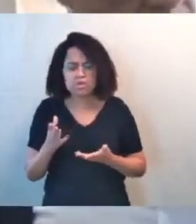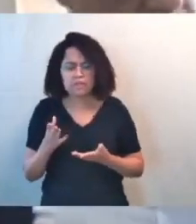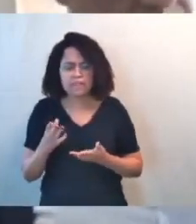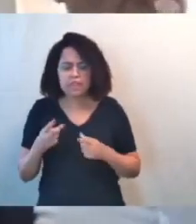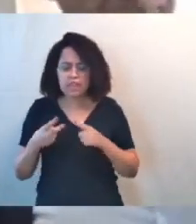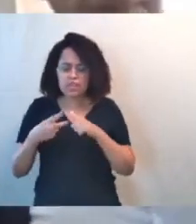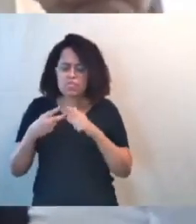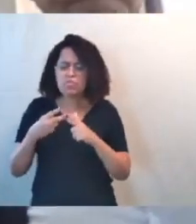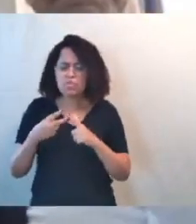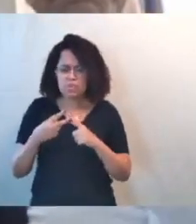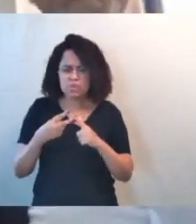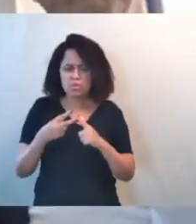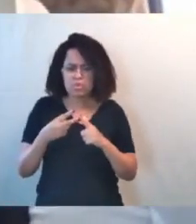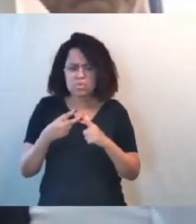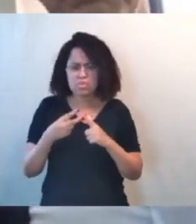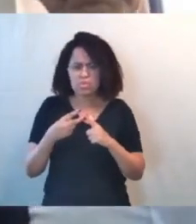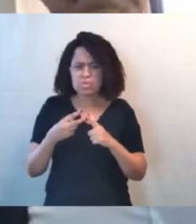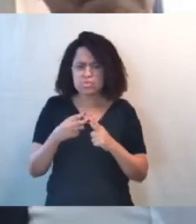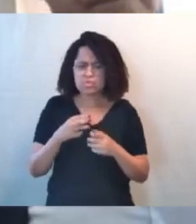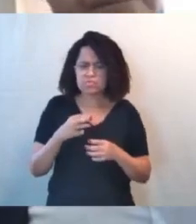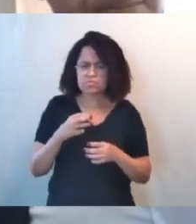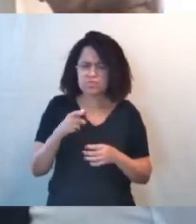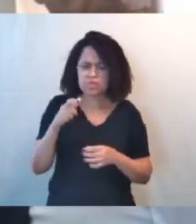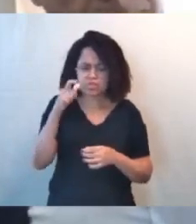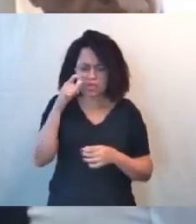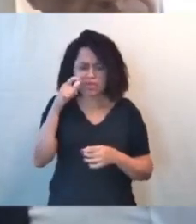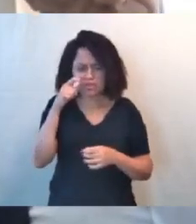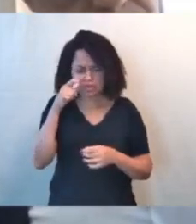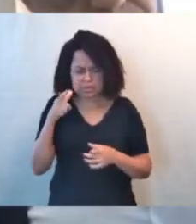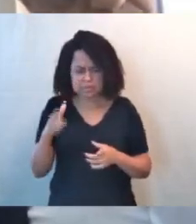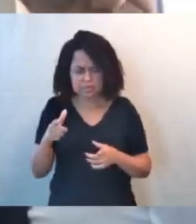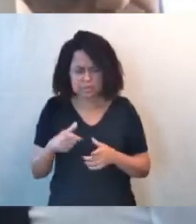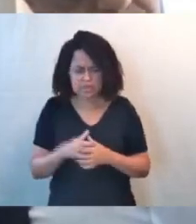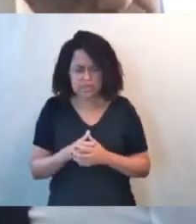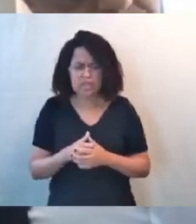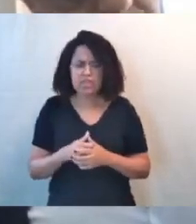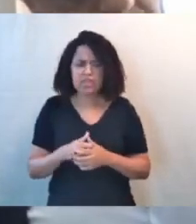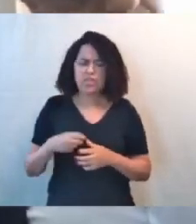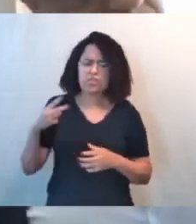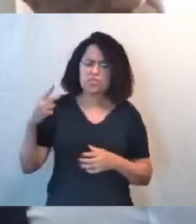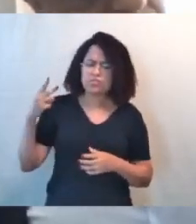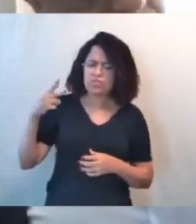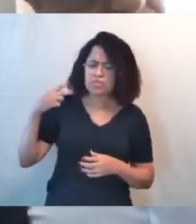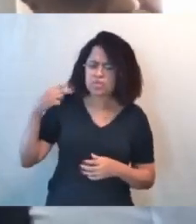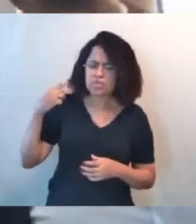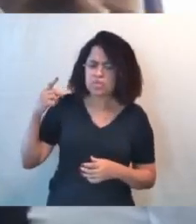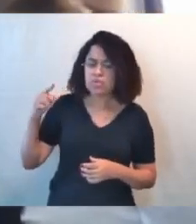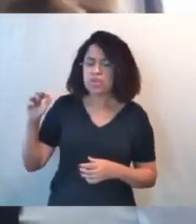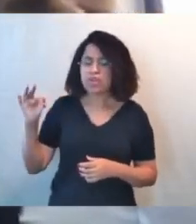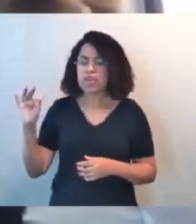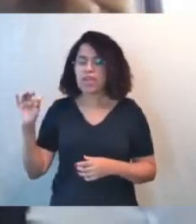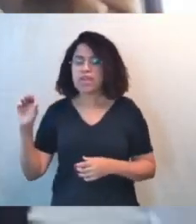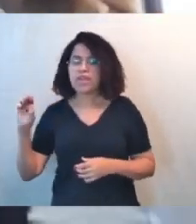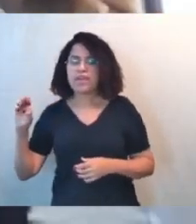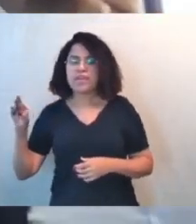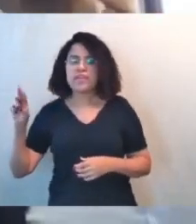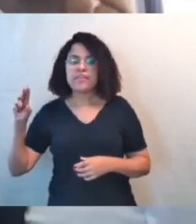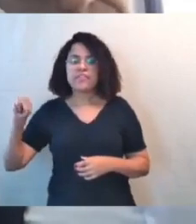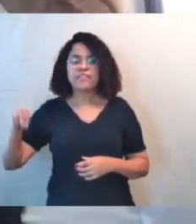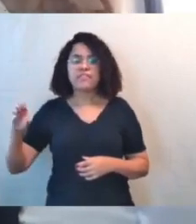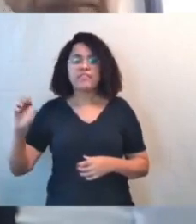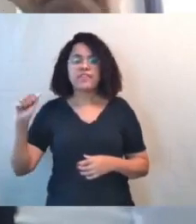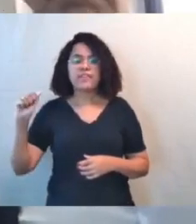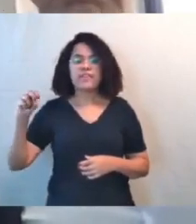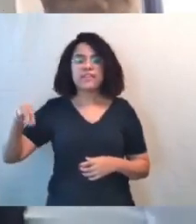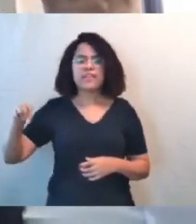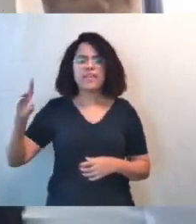duas ponderações. Primeiro, uma que eu tenho certeza que a doutora Fernanda, minha colega, que eu tanto admiro, vai concordar comigo. Como na fala da